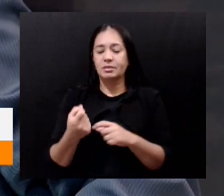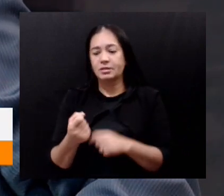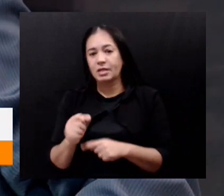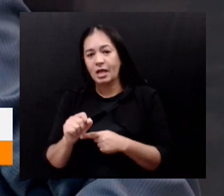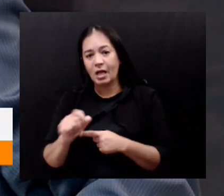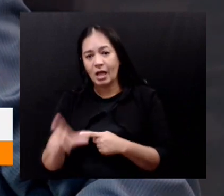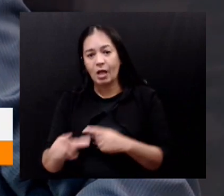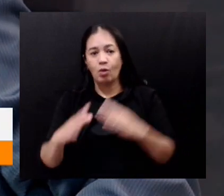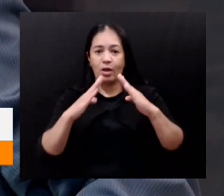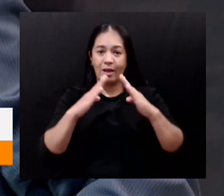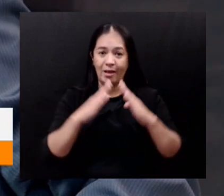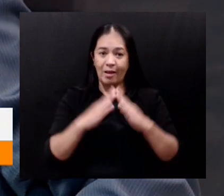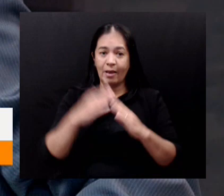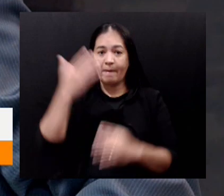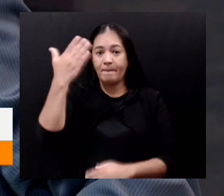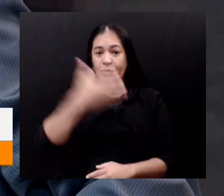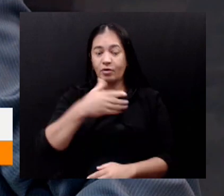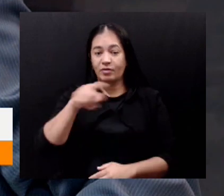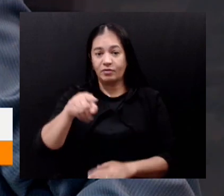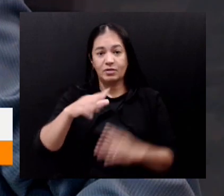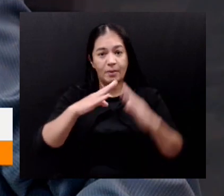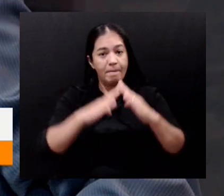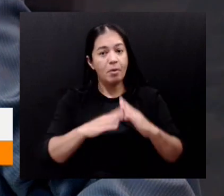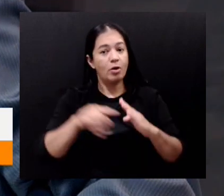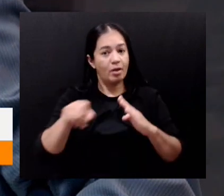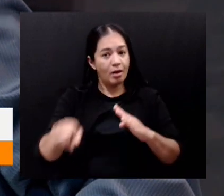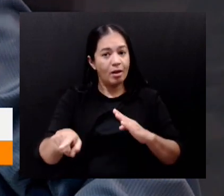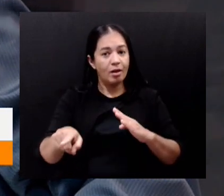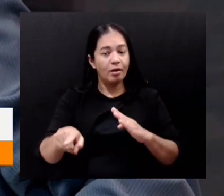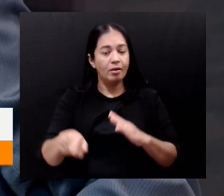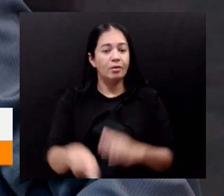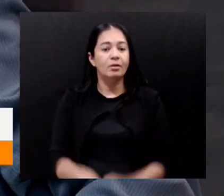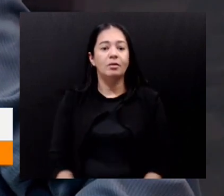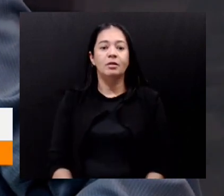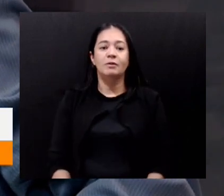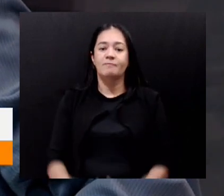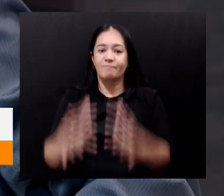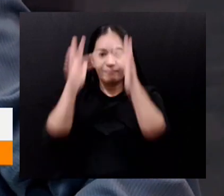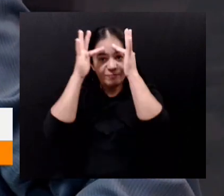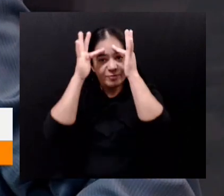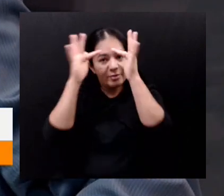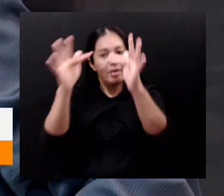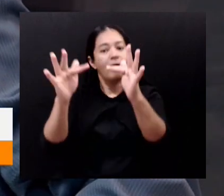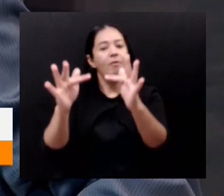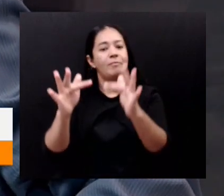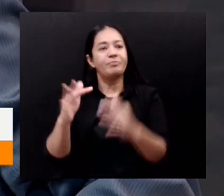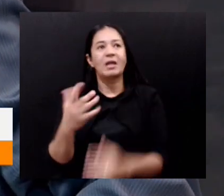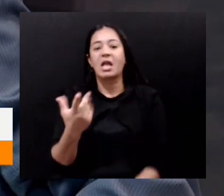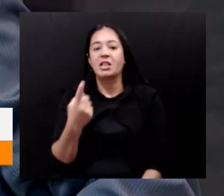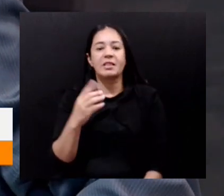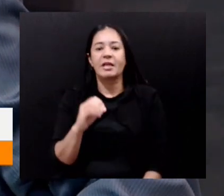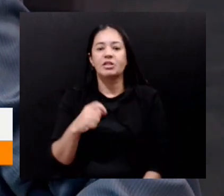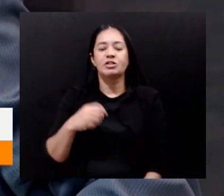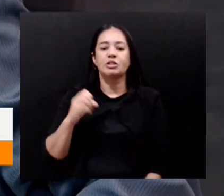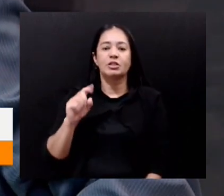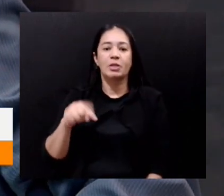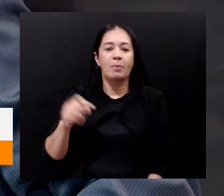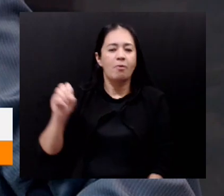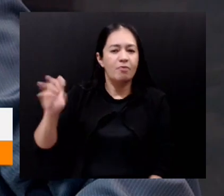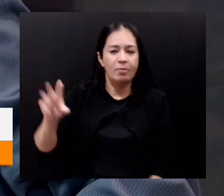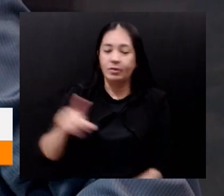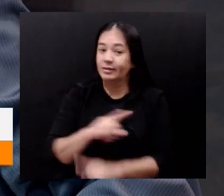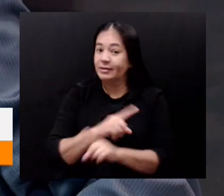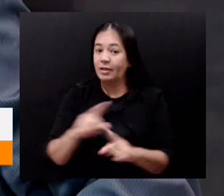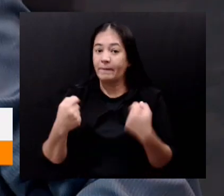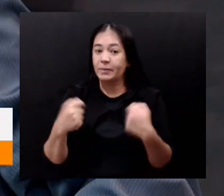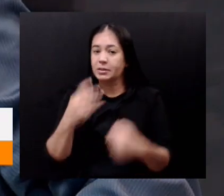provar que você está lá, Uhum. né, fielmente, não estou lá 10 dias e vou embora, não é bem assim, tem que ser uma coisa séria.